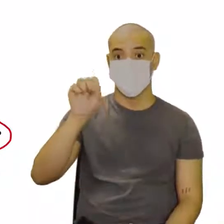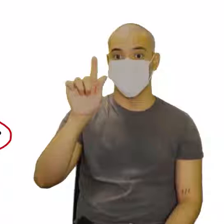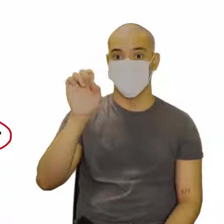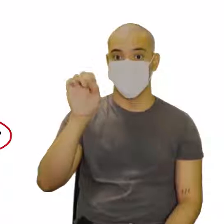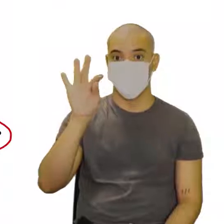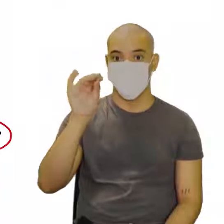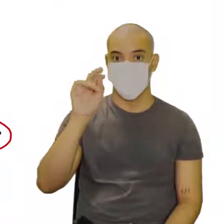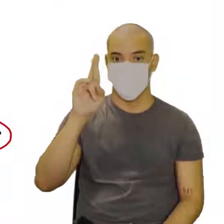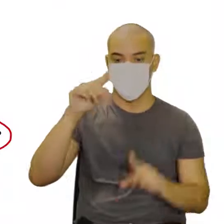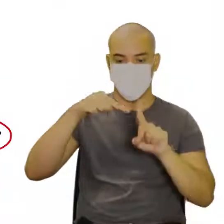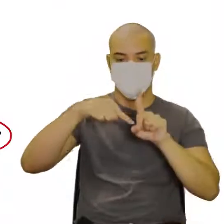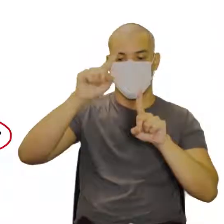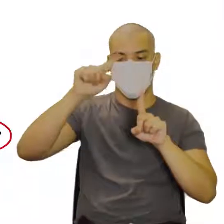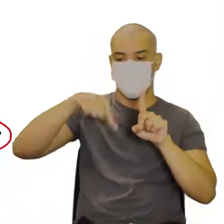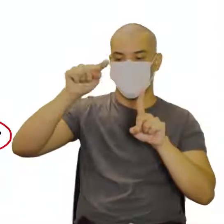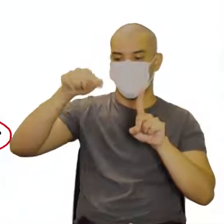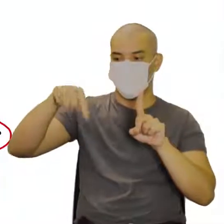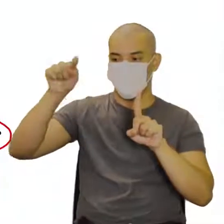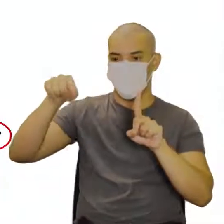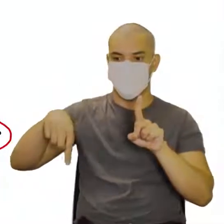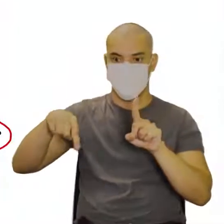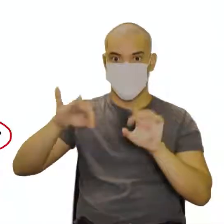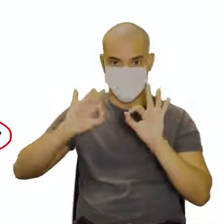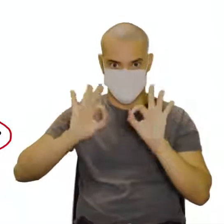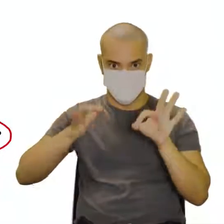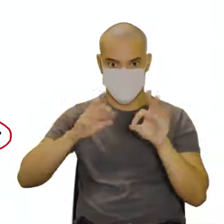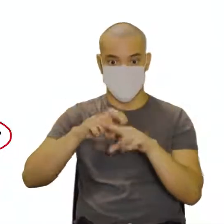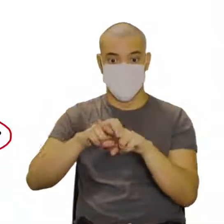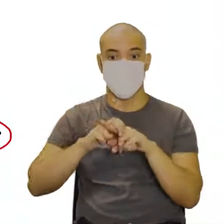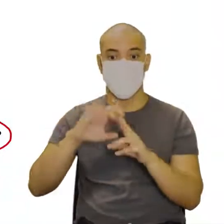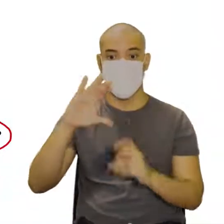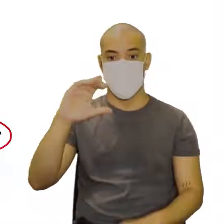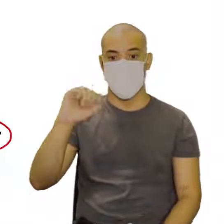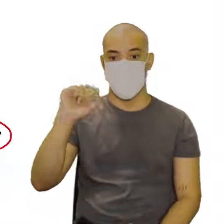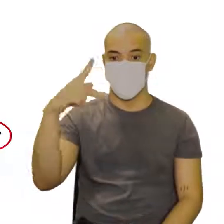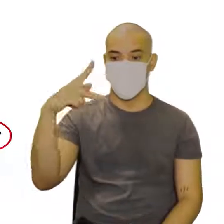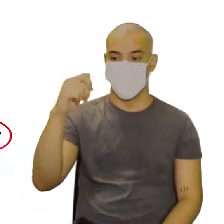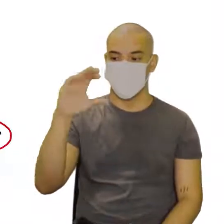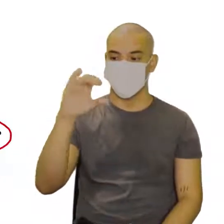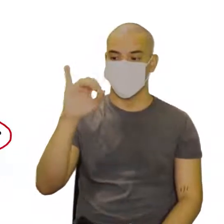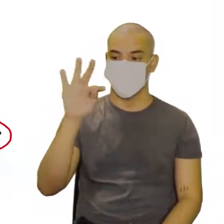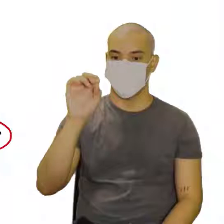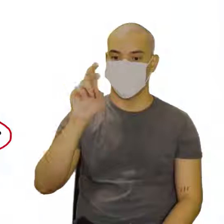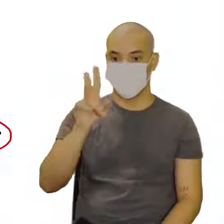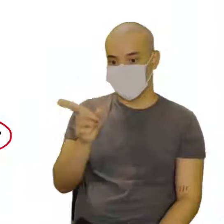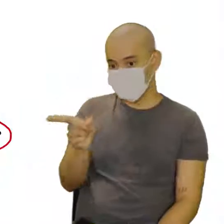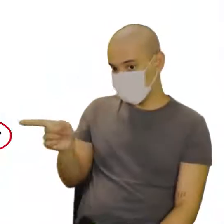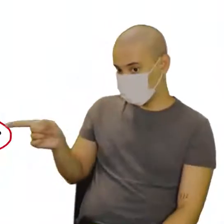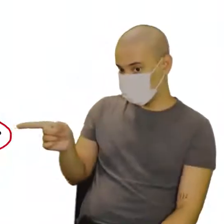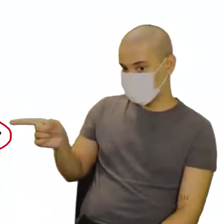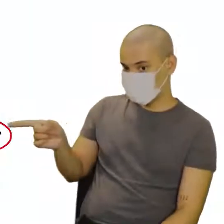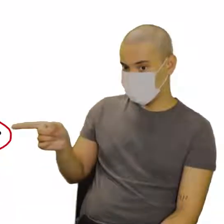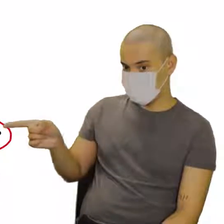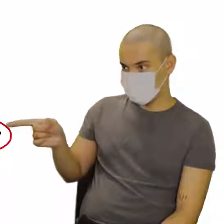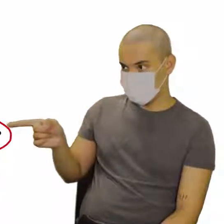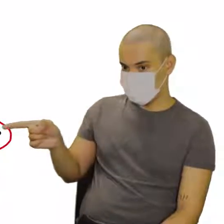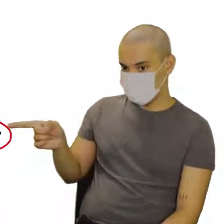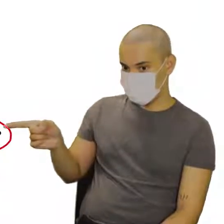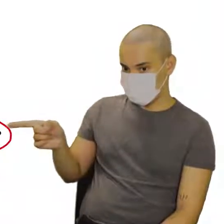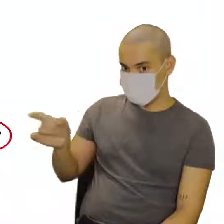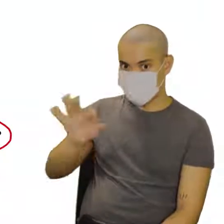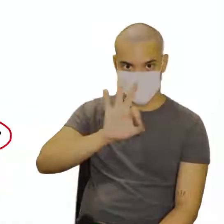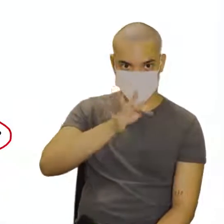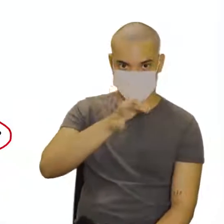são os dentinhos e assim vai, tá bom? Então do capacitor é essa daqui, ok? Entendido isso? Vamos lá